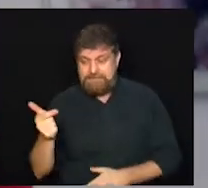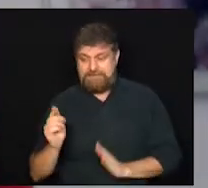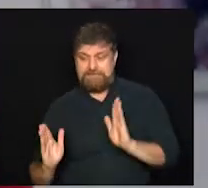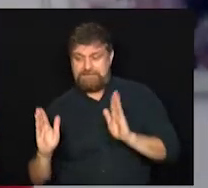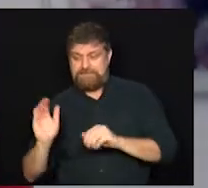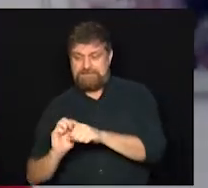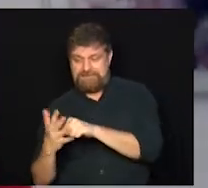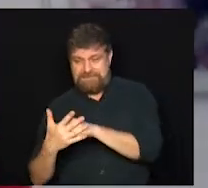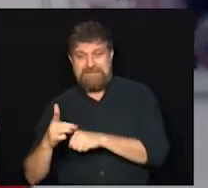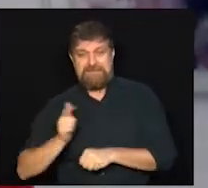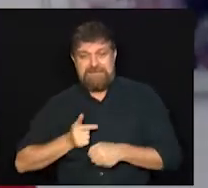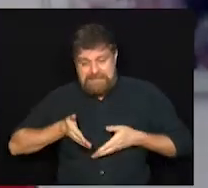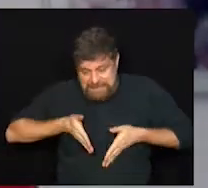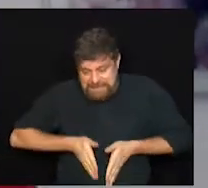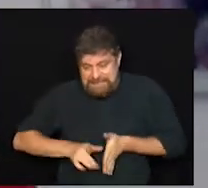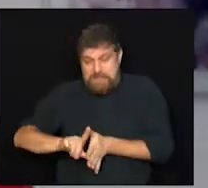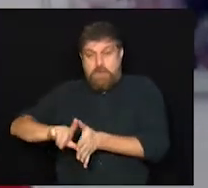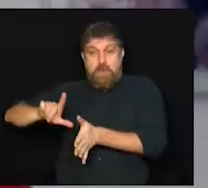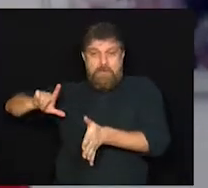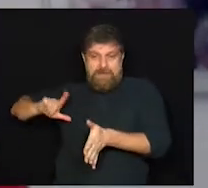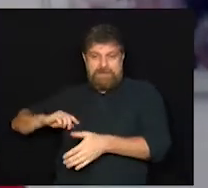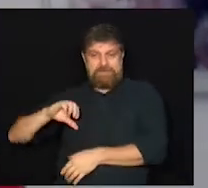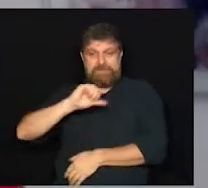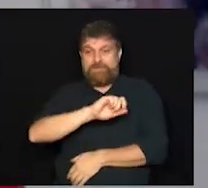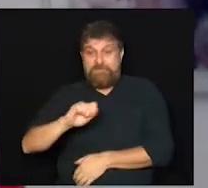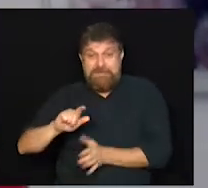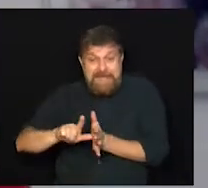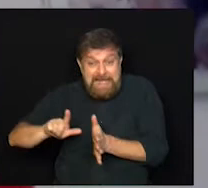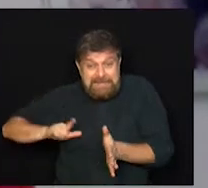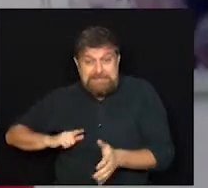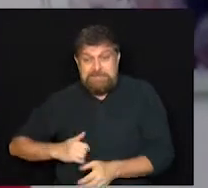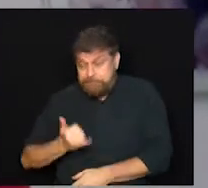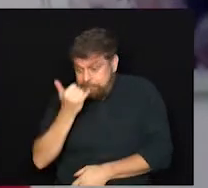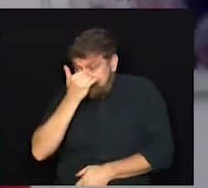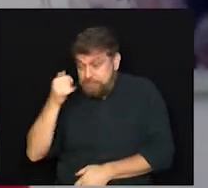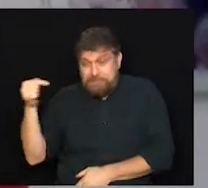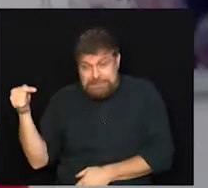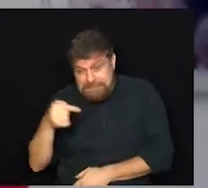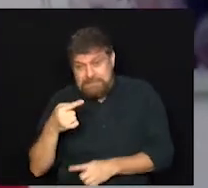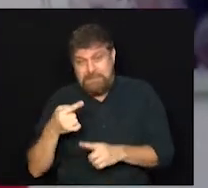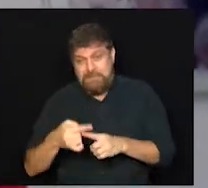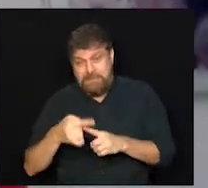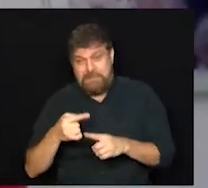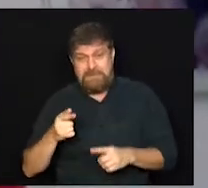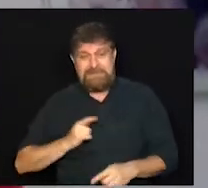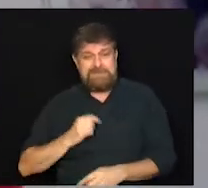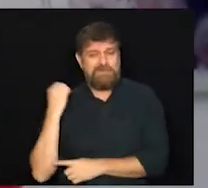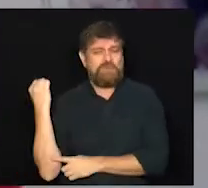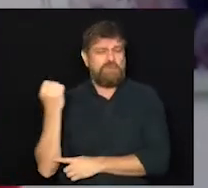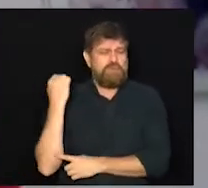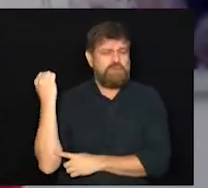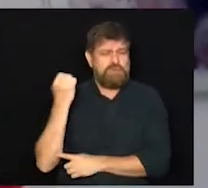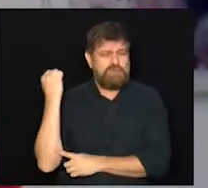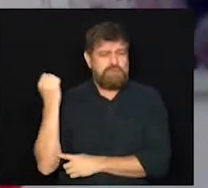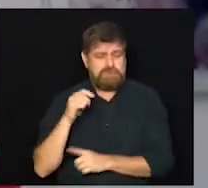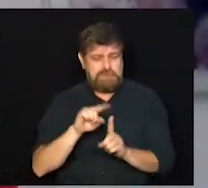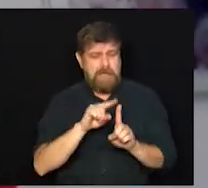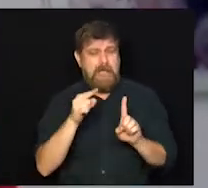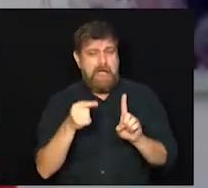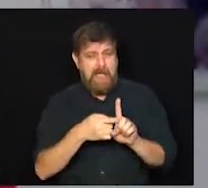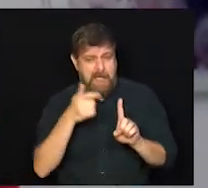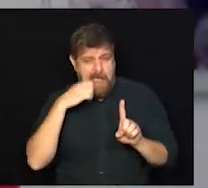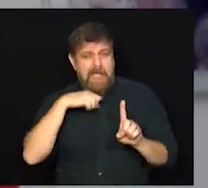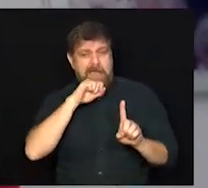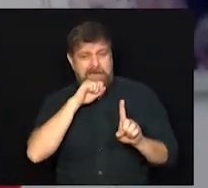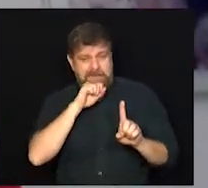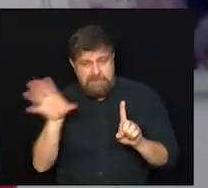mais prematuridade e mais comprometimento em função da gravidade do quadro das